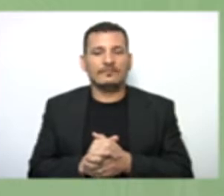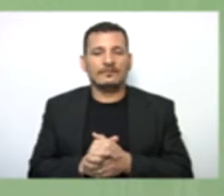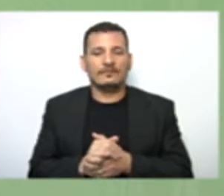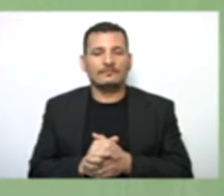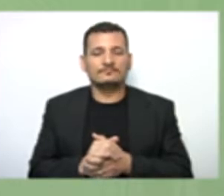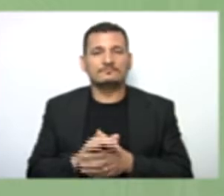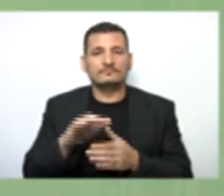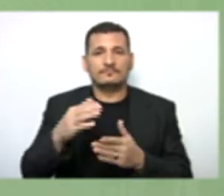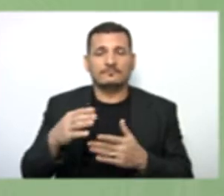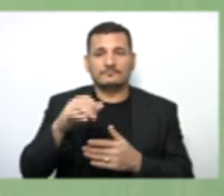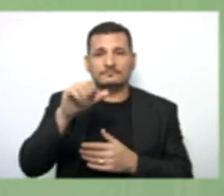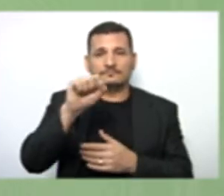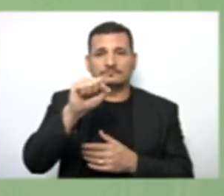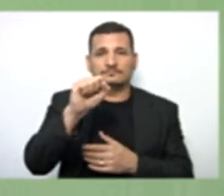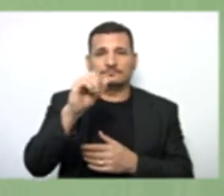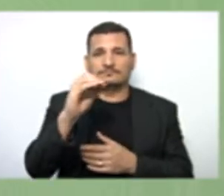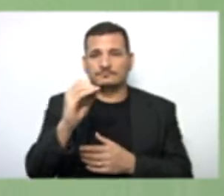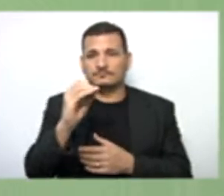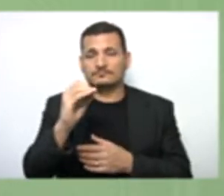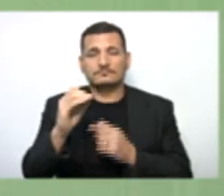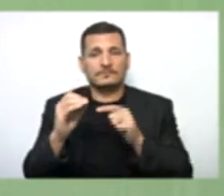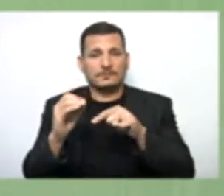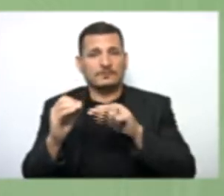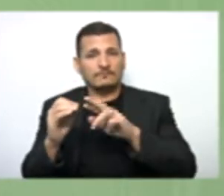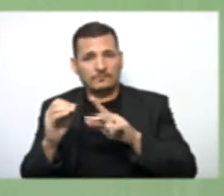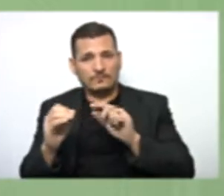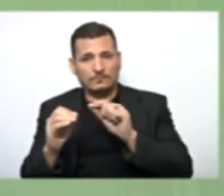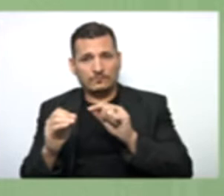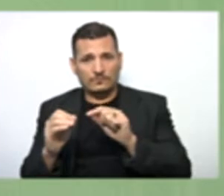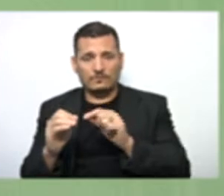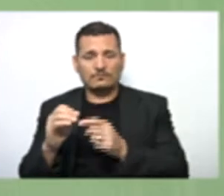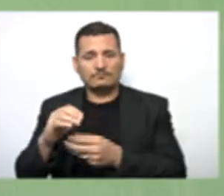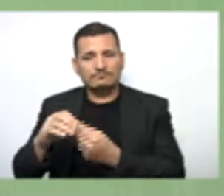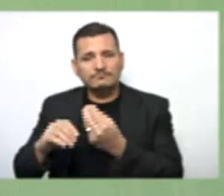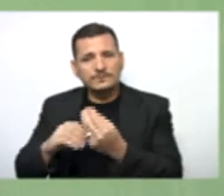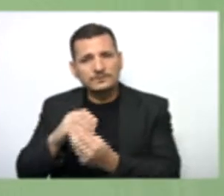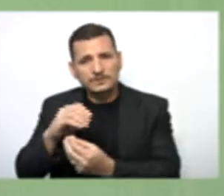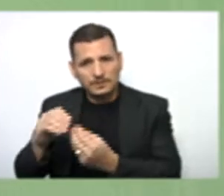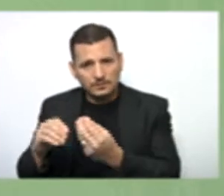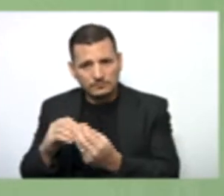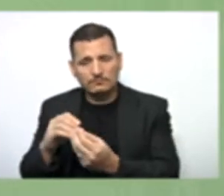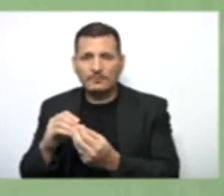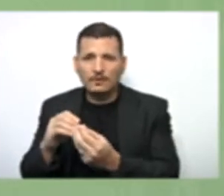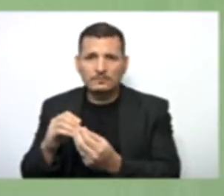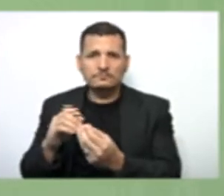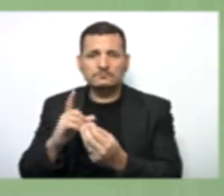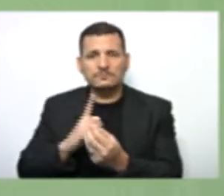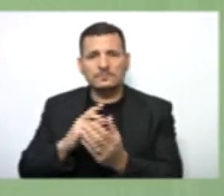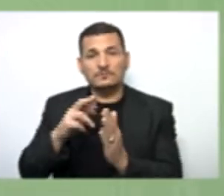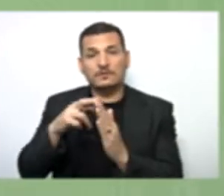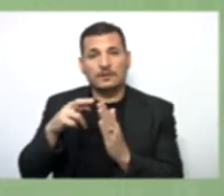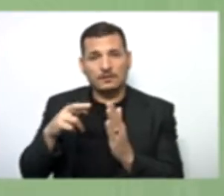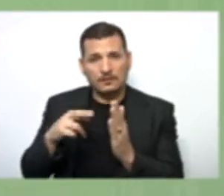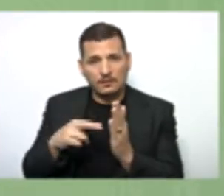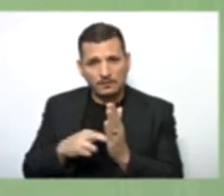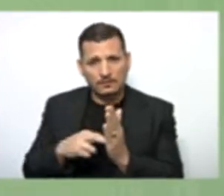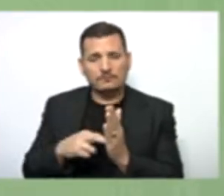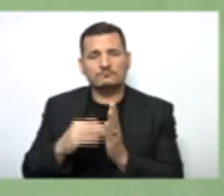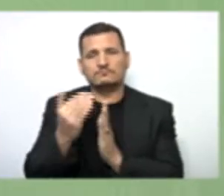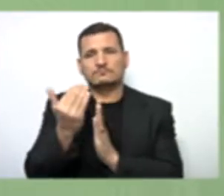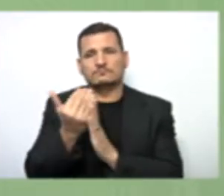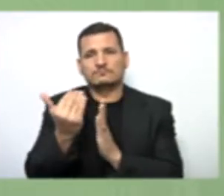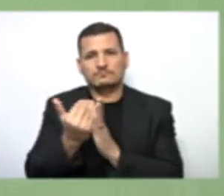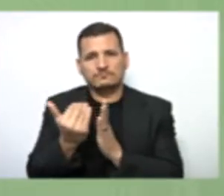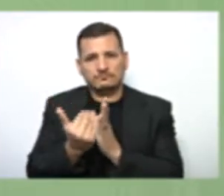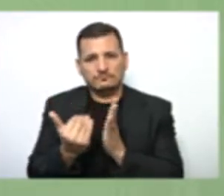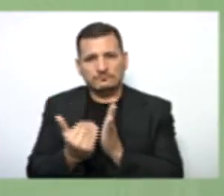Um sistema operacional, ele vai executar o processo seguindo instruções de um programa. Repara que